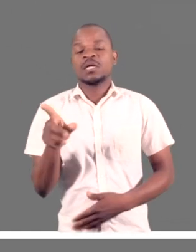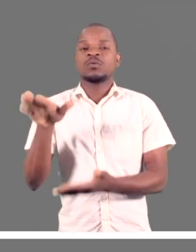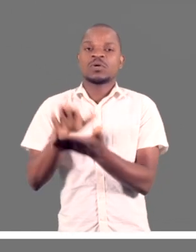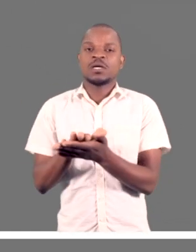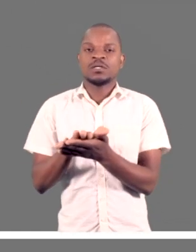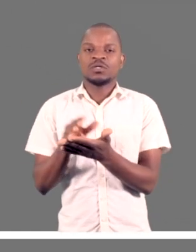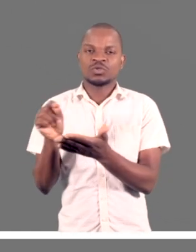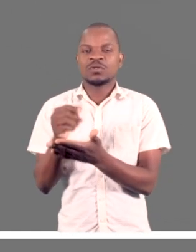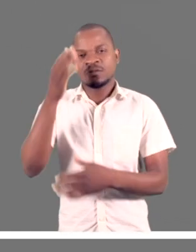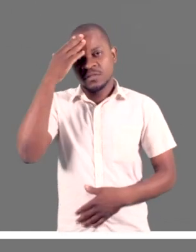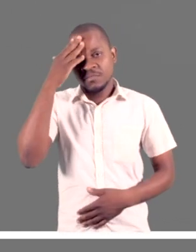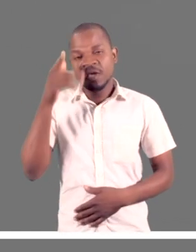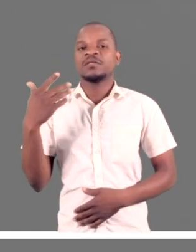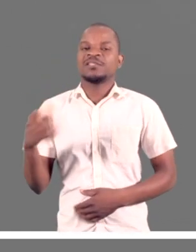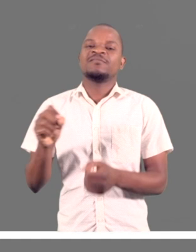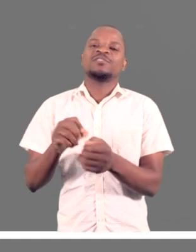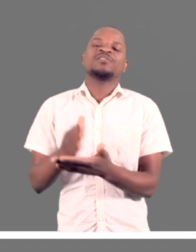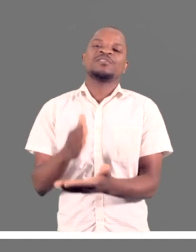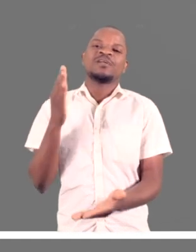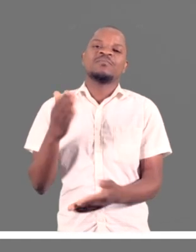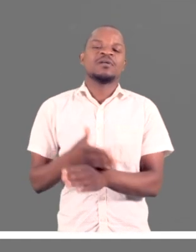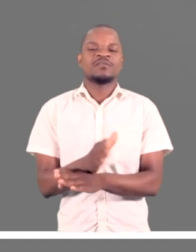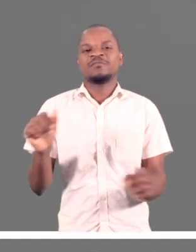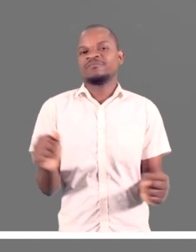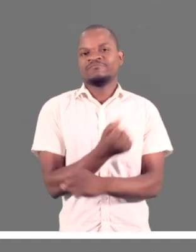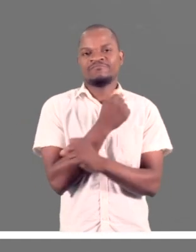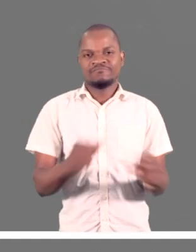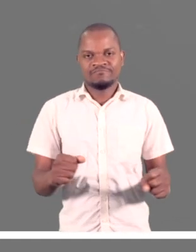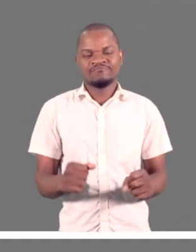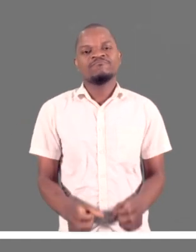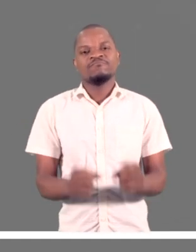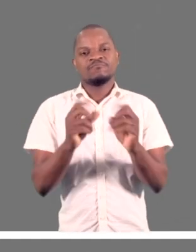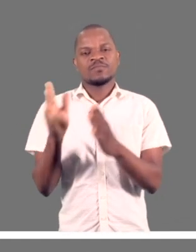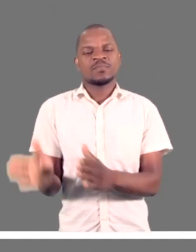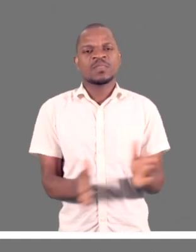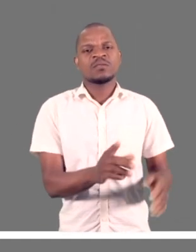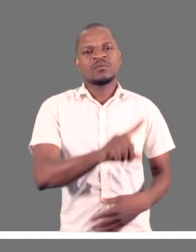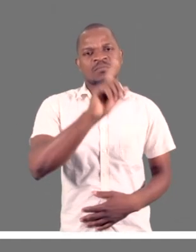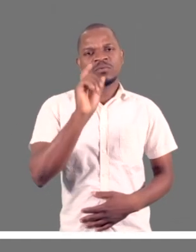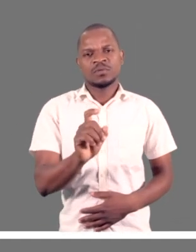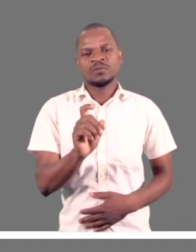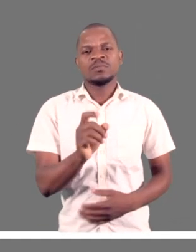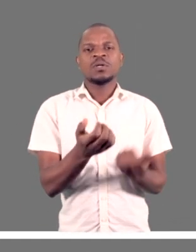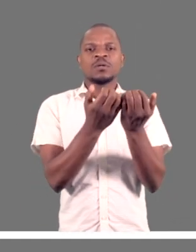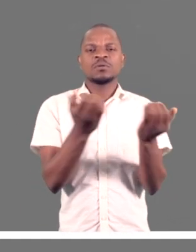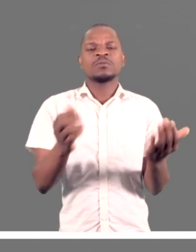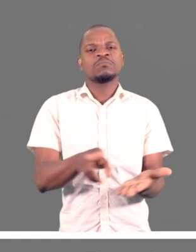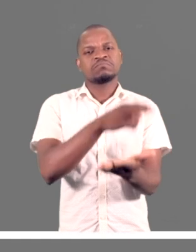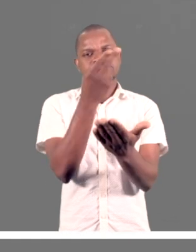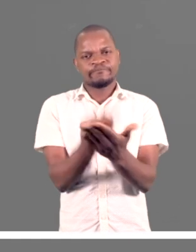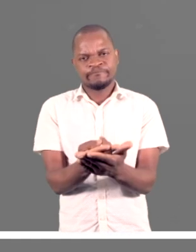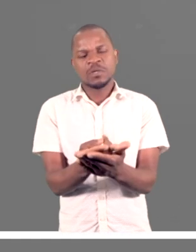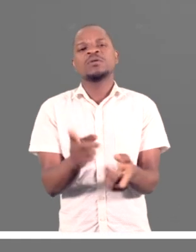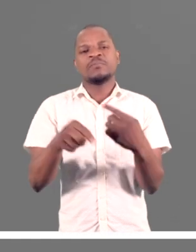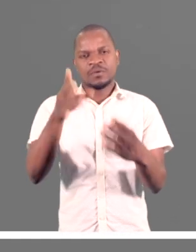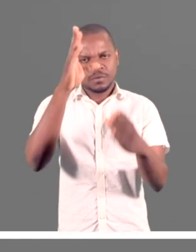pelo conhecimento que já fez exame para não ficar atrasado água aqui já há um ganho das Crianças aniversário